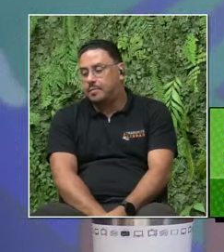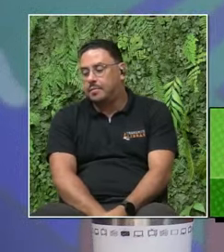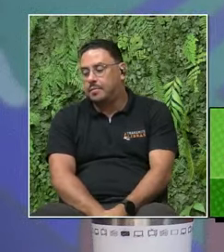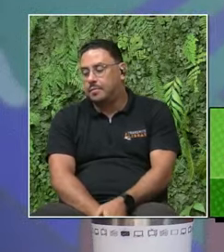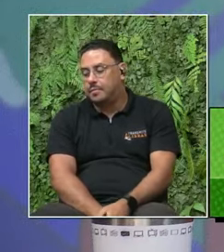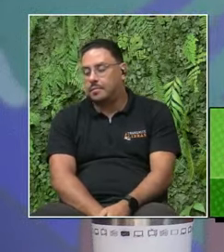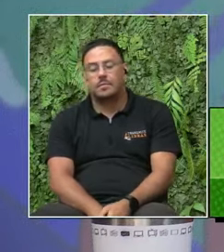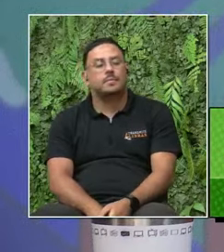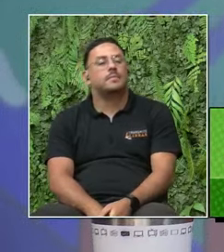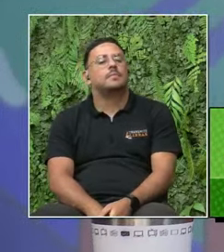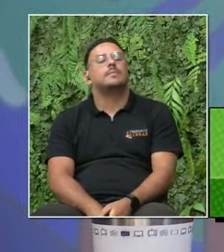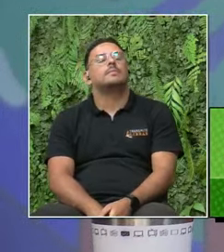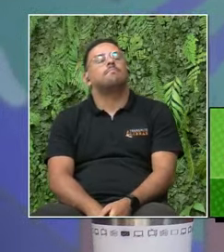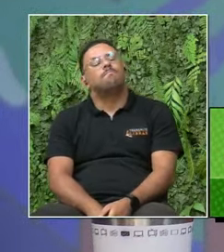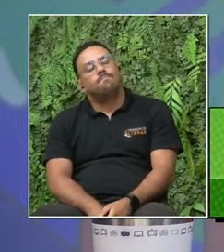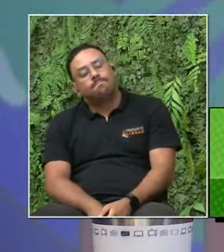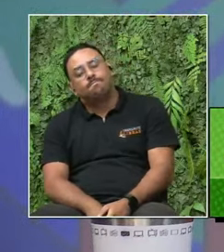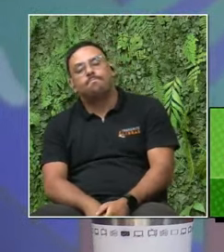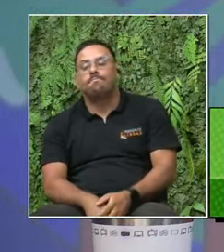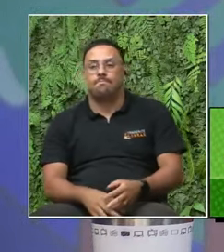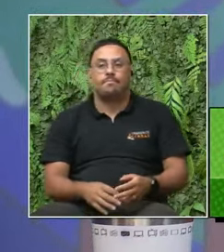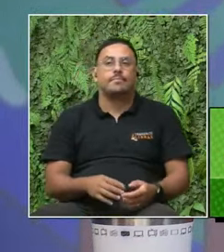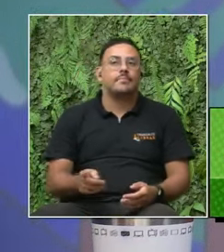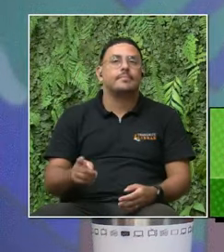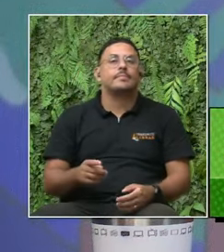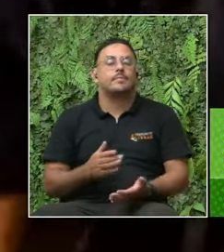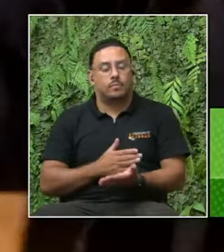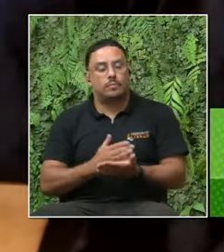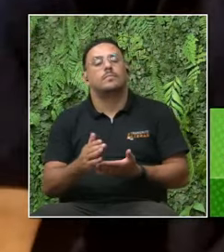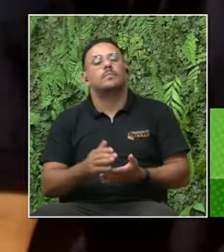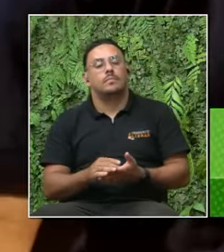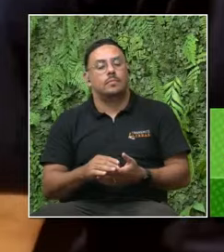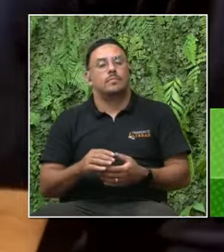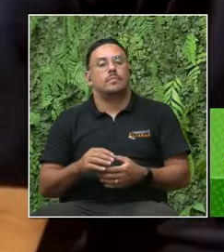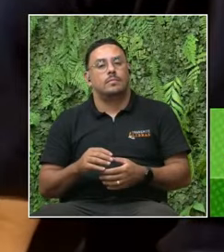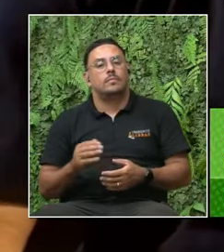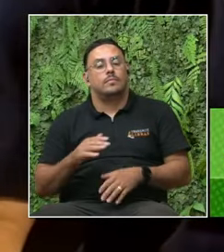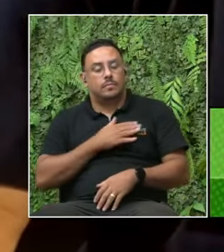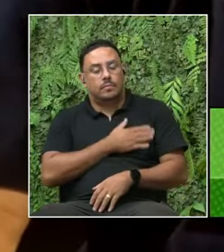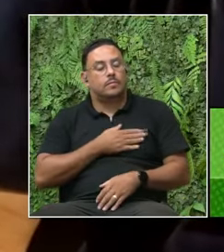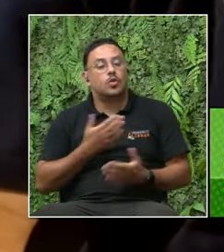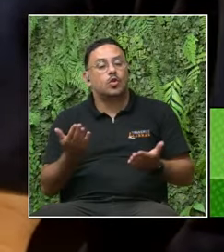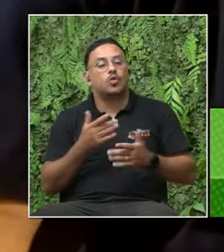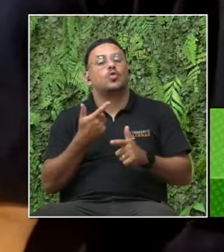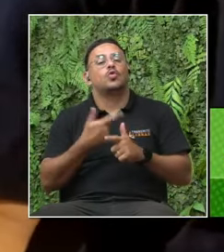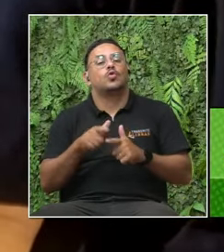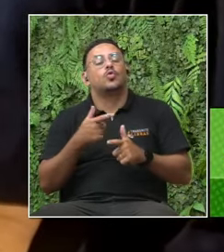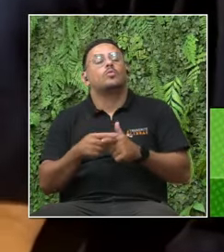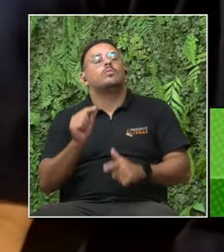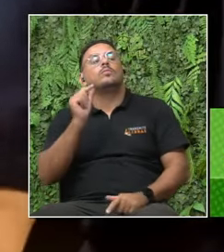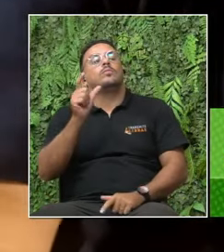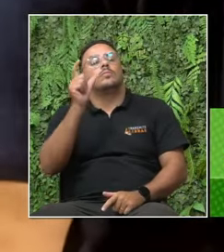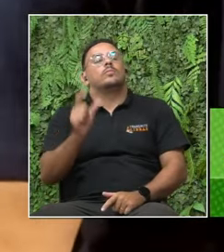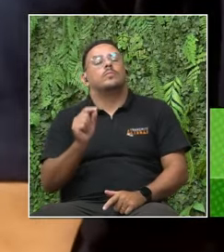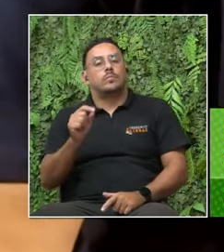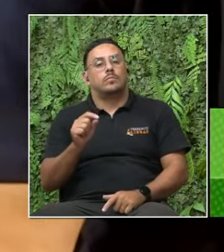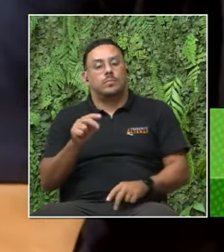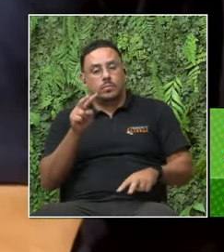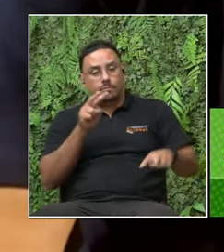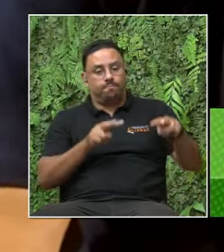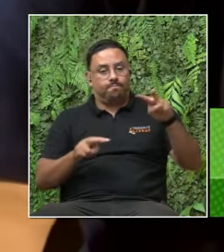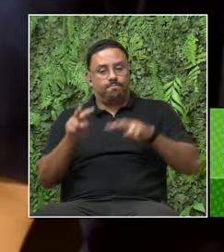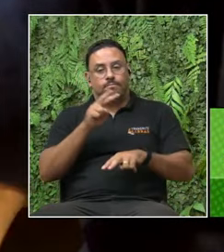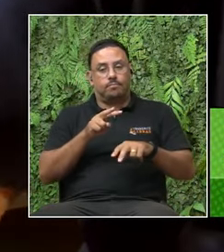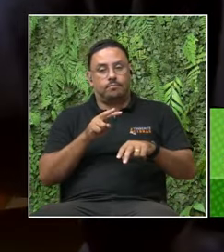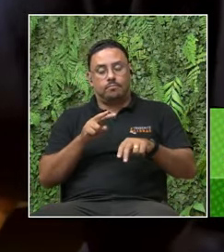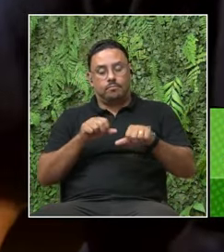coisa desenhado do do jeito que ele gosta assim e o grande problema hoje e foi na minha avaliação na na